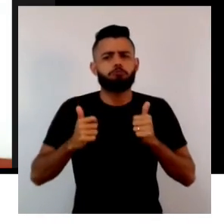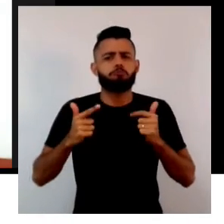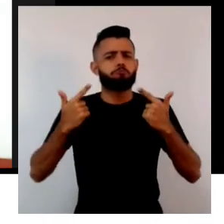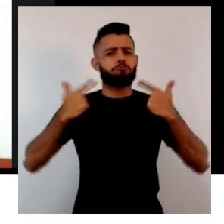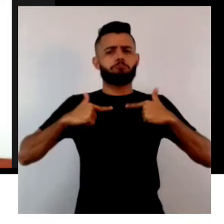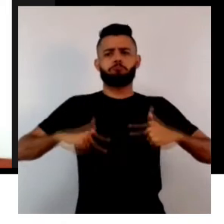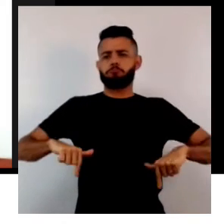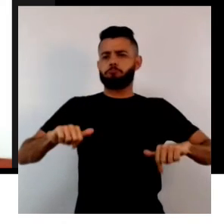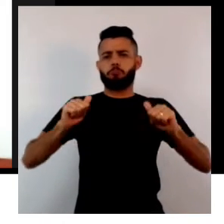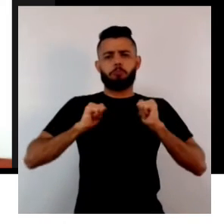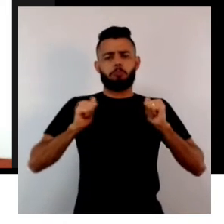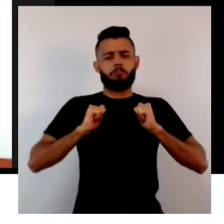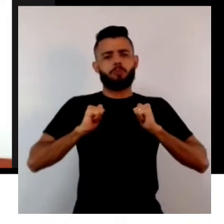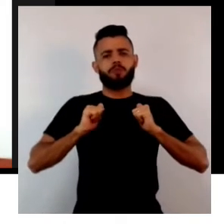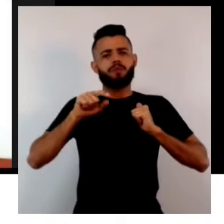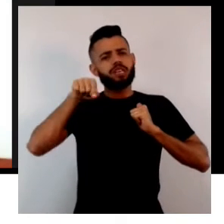falácia